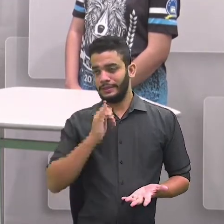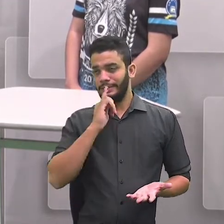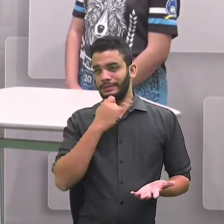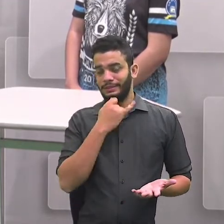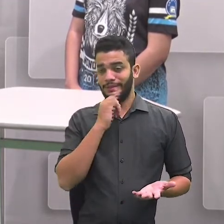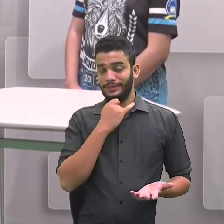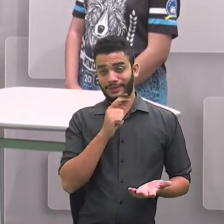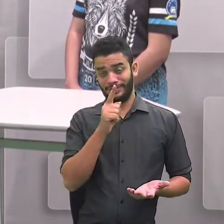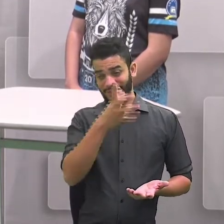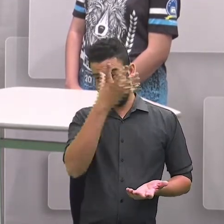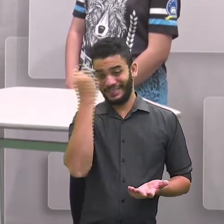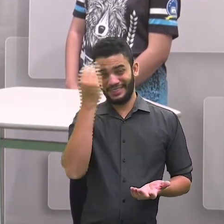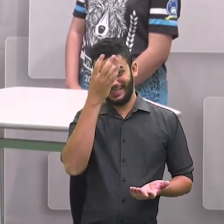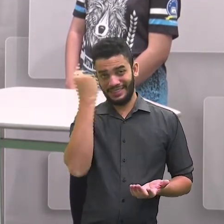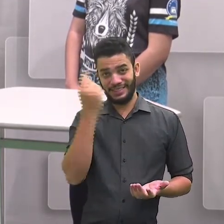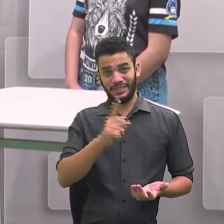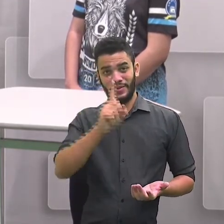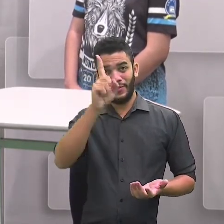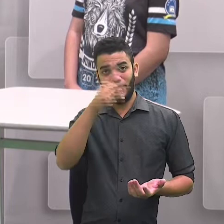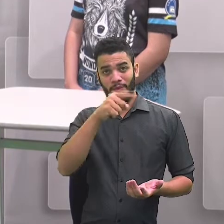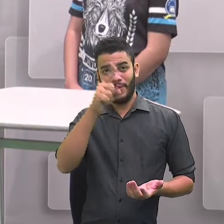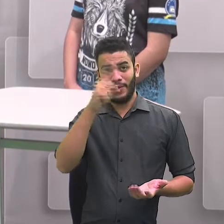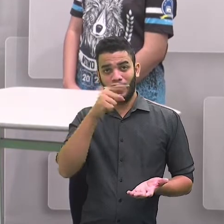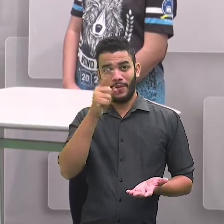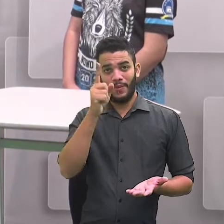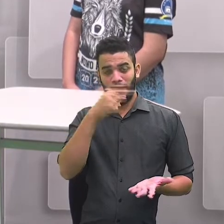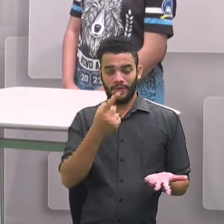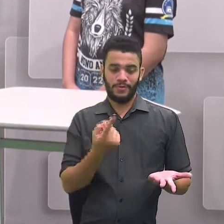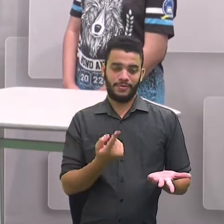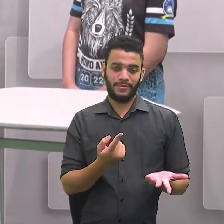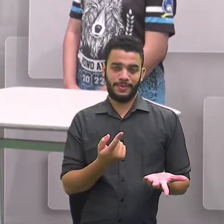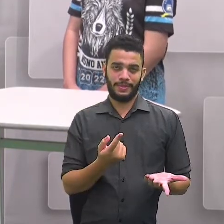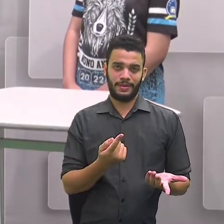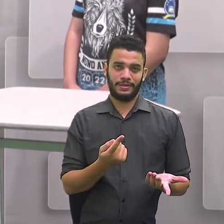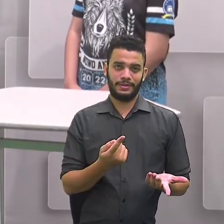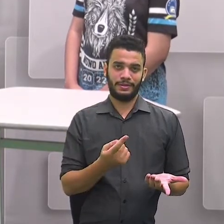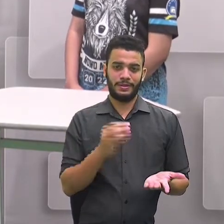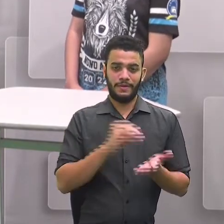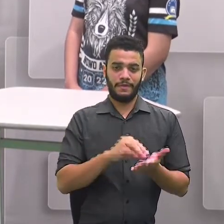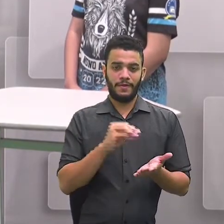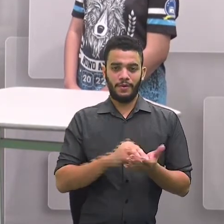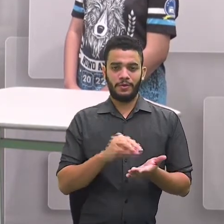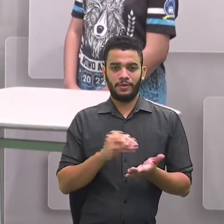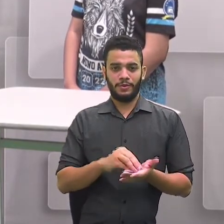Infelizmente, você esqueceu do assento no terceiro I.